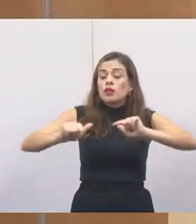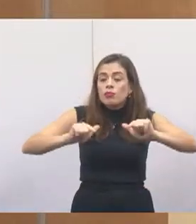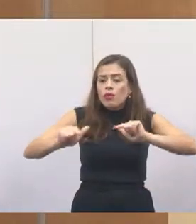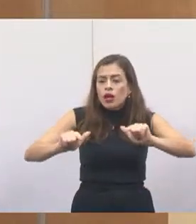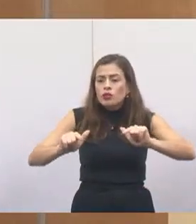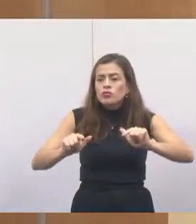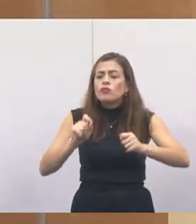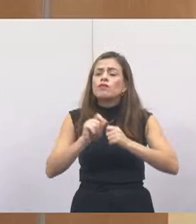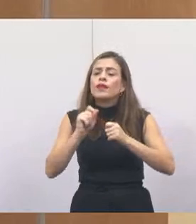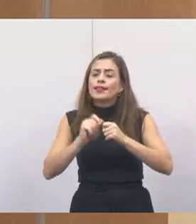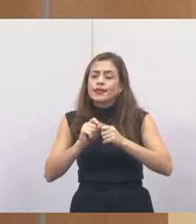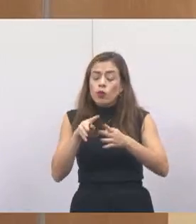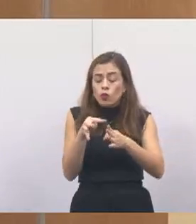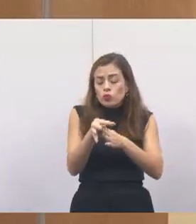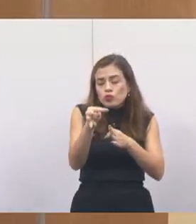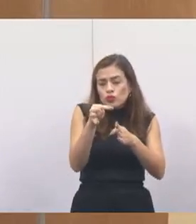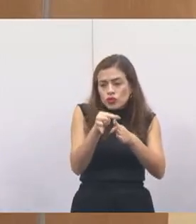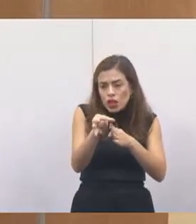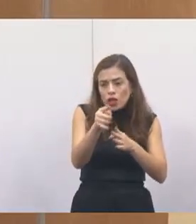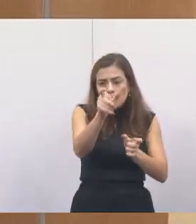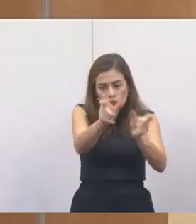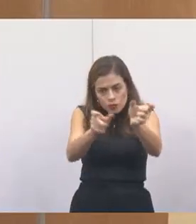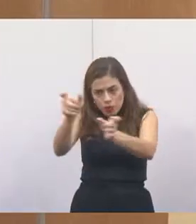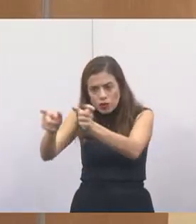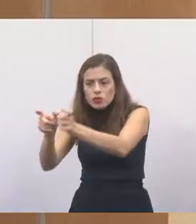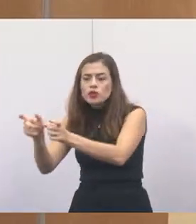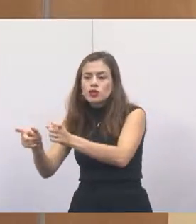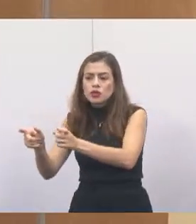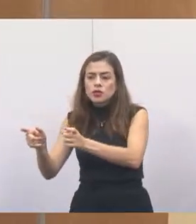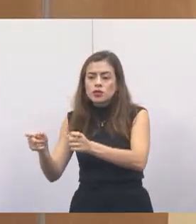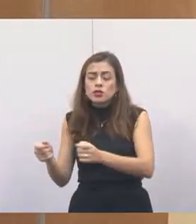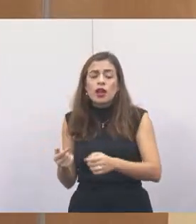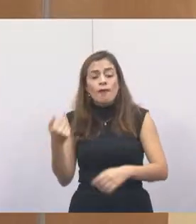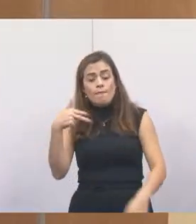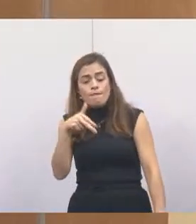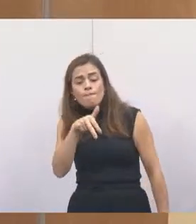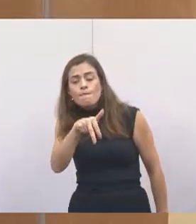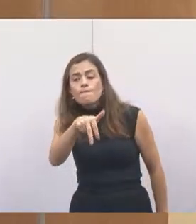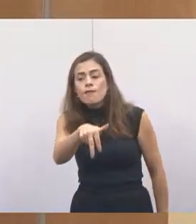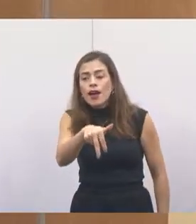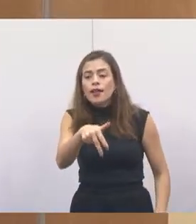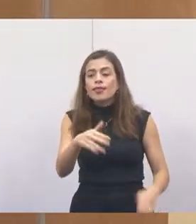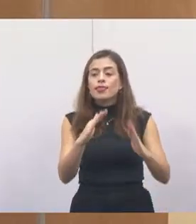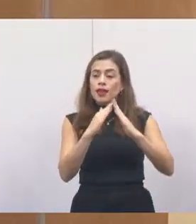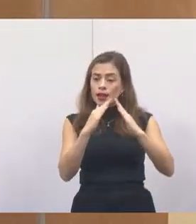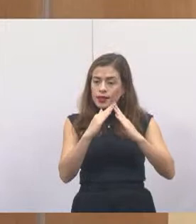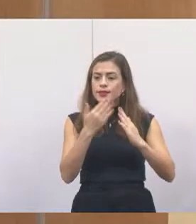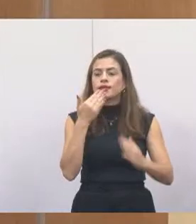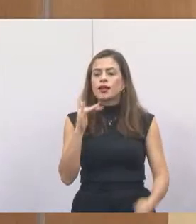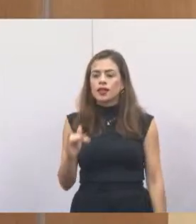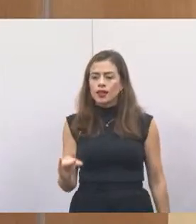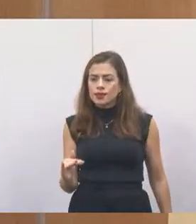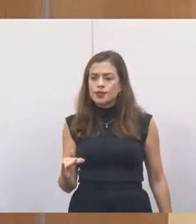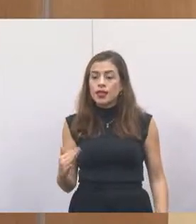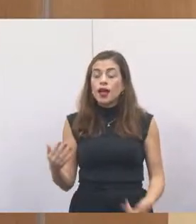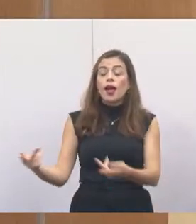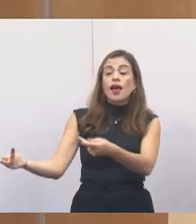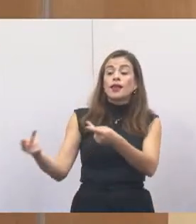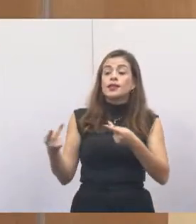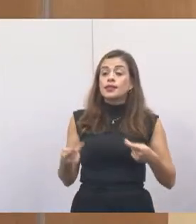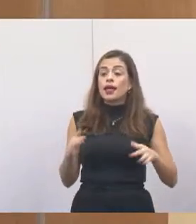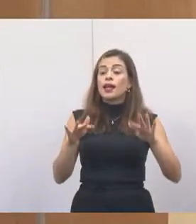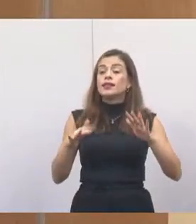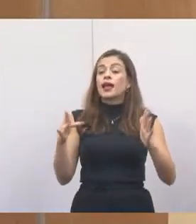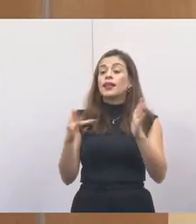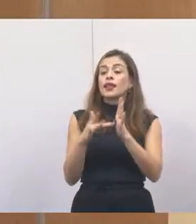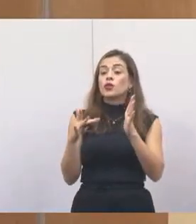vereadoras? É o Conselho Tutelar. É o Conselho Tutelar que vai na casa das crianças. É o Conselho Tutelar que recebe muitas vezes aquela